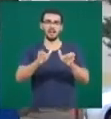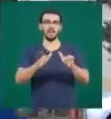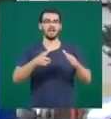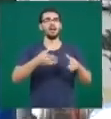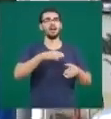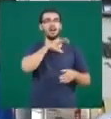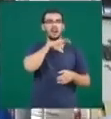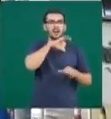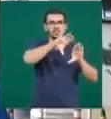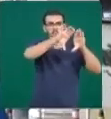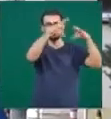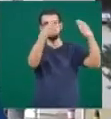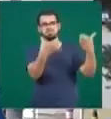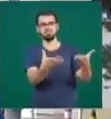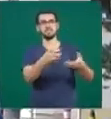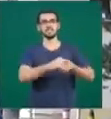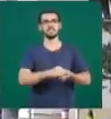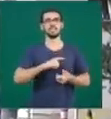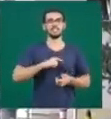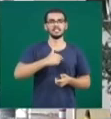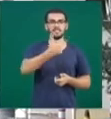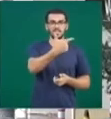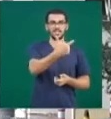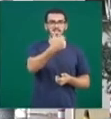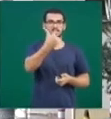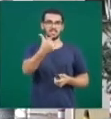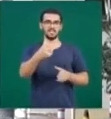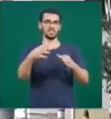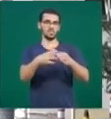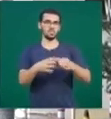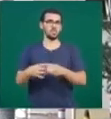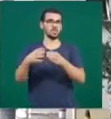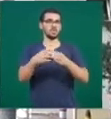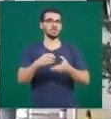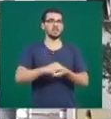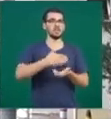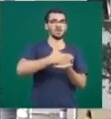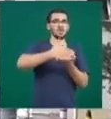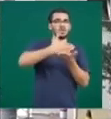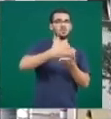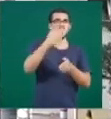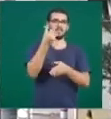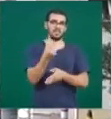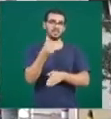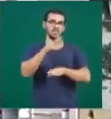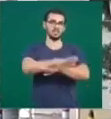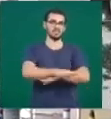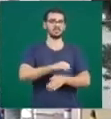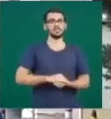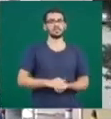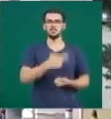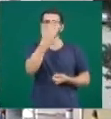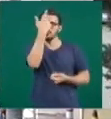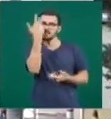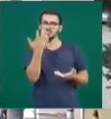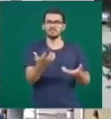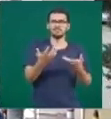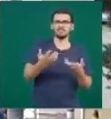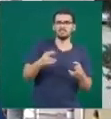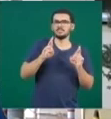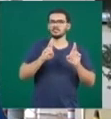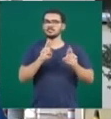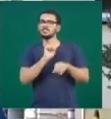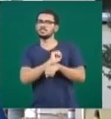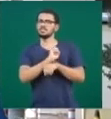vem as 23 delegações das atléticas inscritas, o desfile começa às 18 horas. É um momento muito aguardado pela comunidade